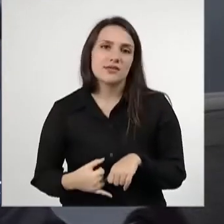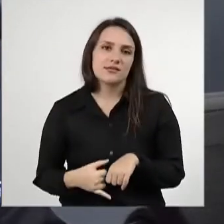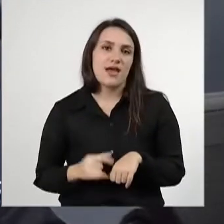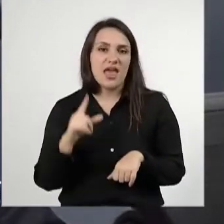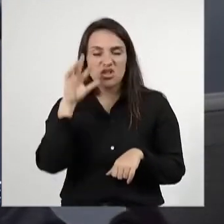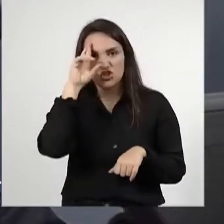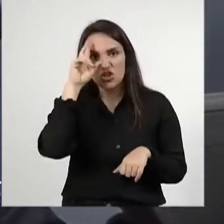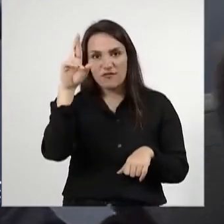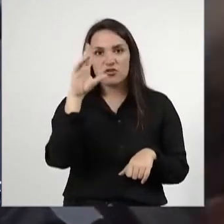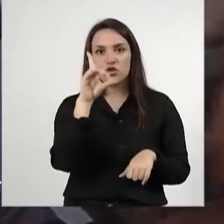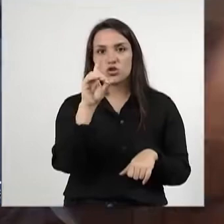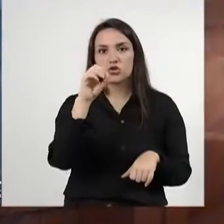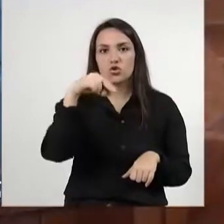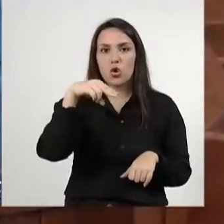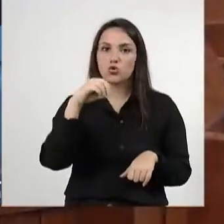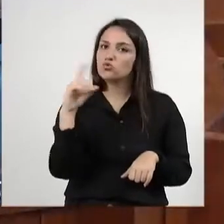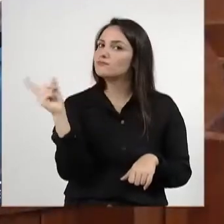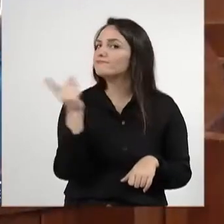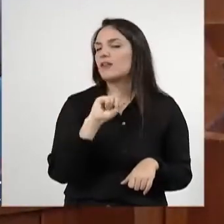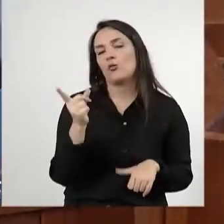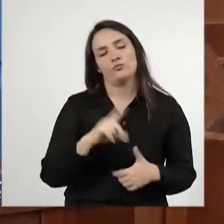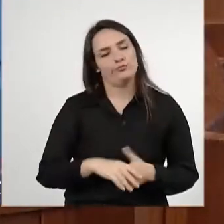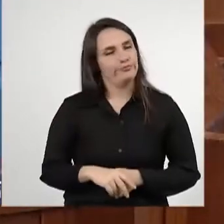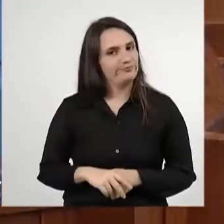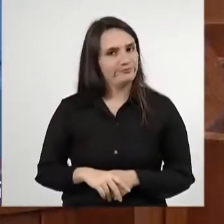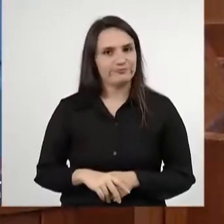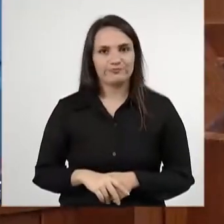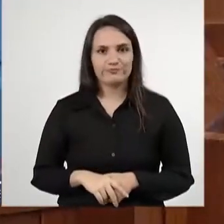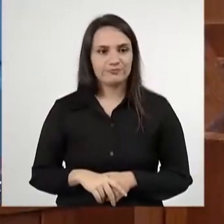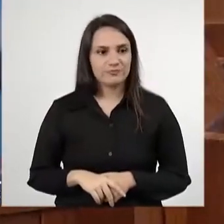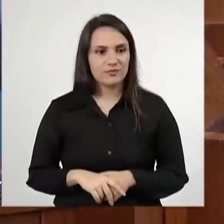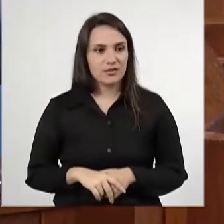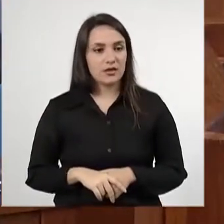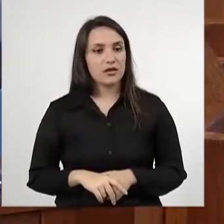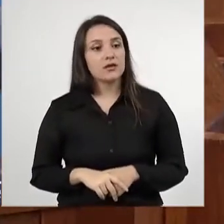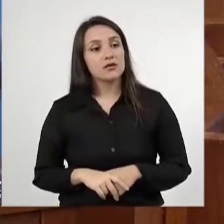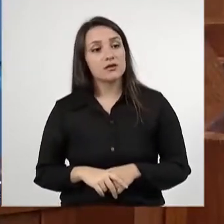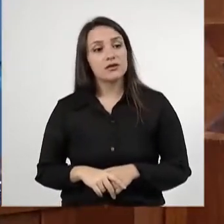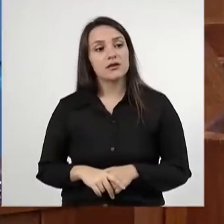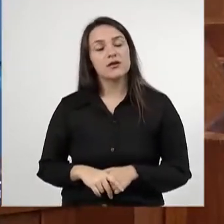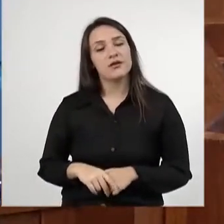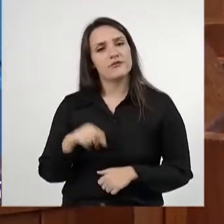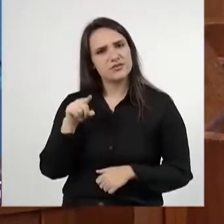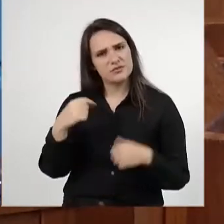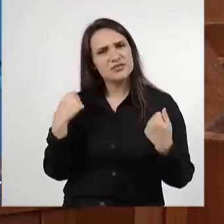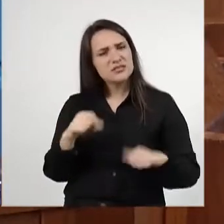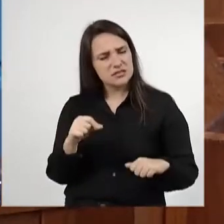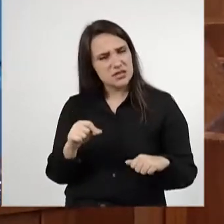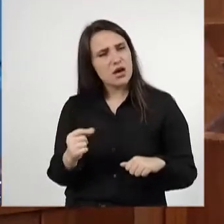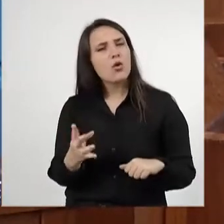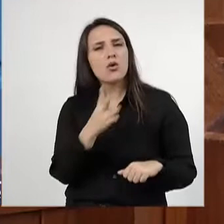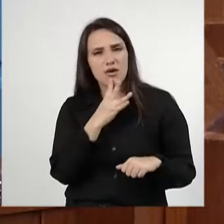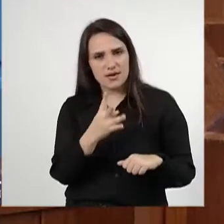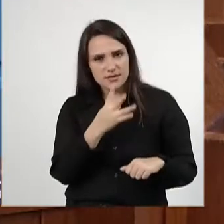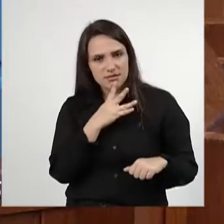dono. E a distribuição dentro da reserva, Vossa Excelência deveria visitar as reservas.